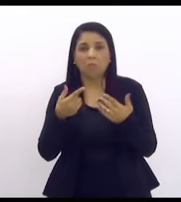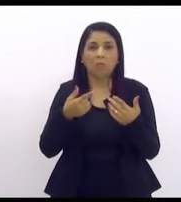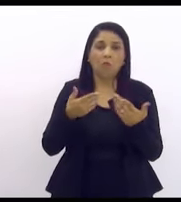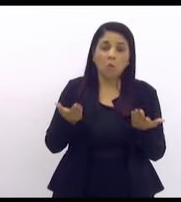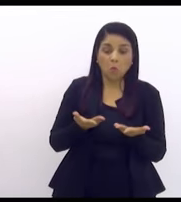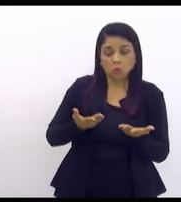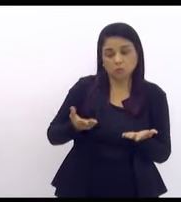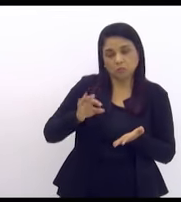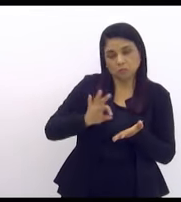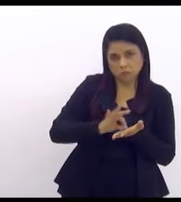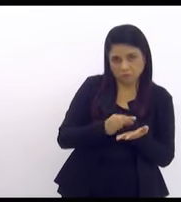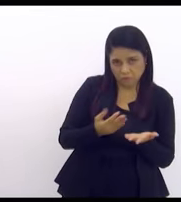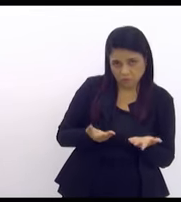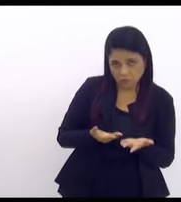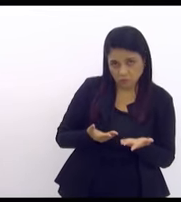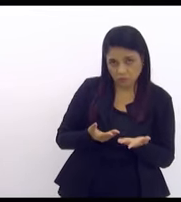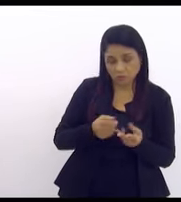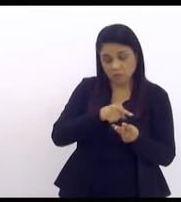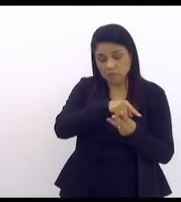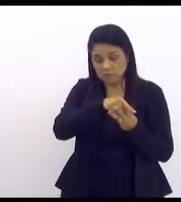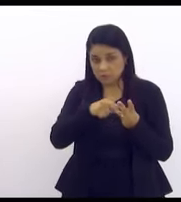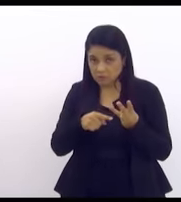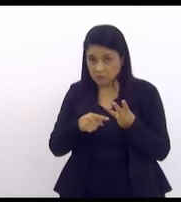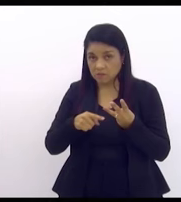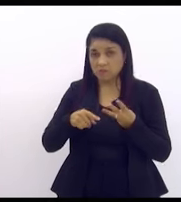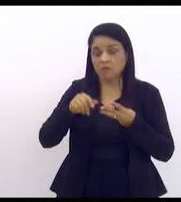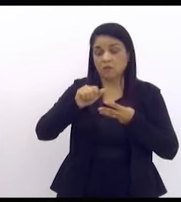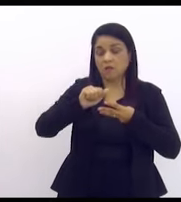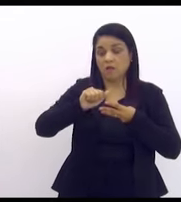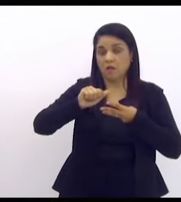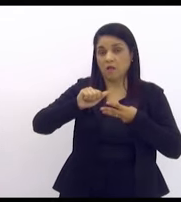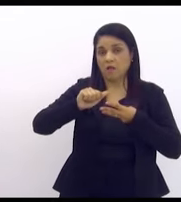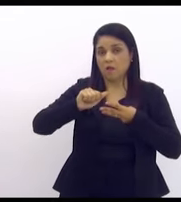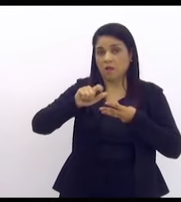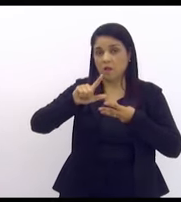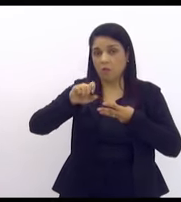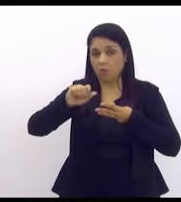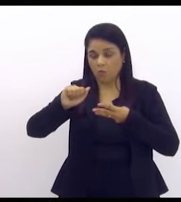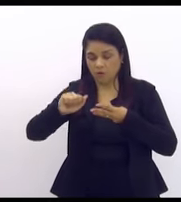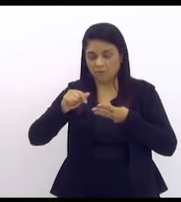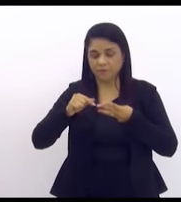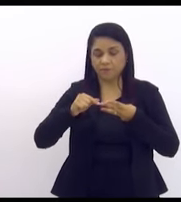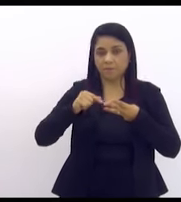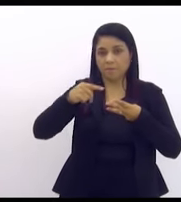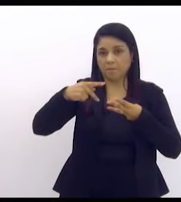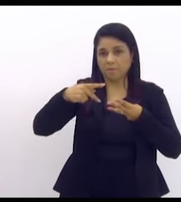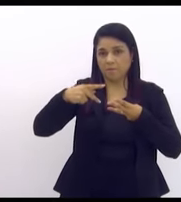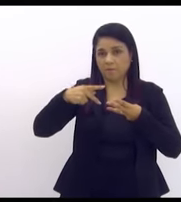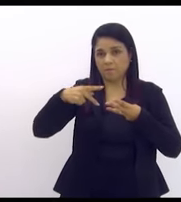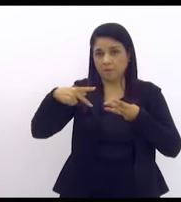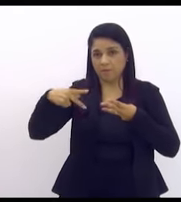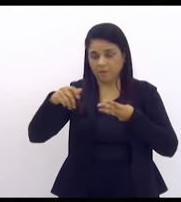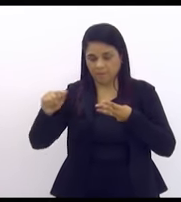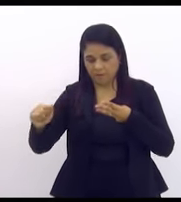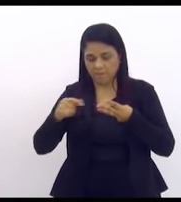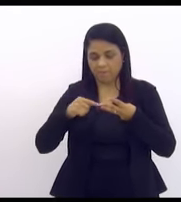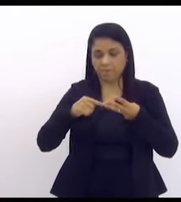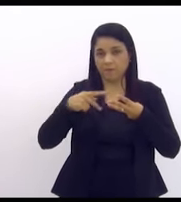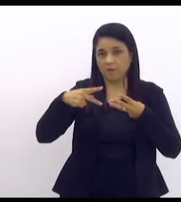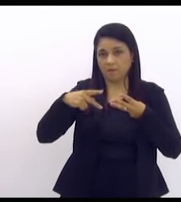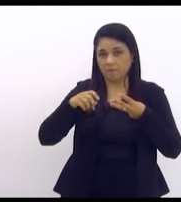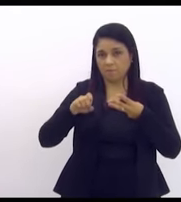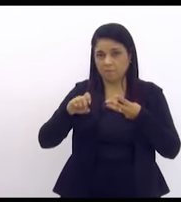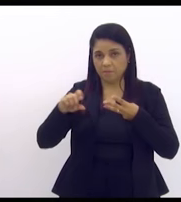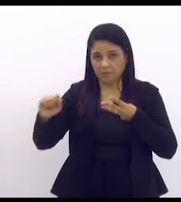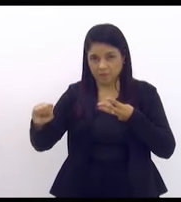eu me inscrevi hoje, vou falar das três matérias ao mesmo tempo, para que vocês possam entender como é que funciona a lei